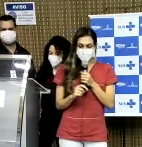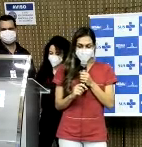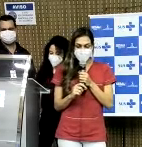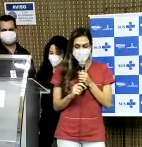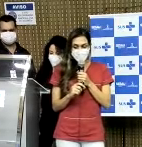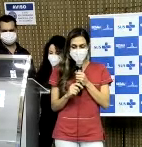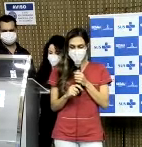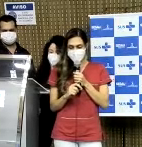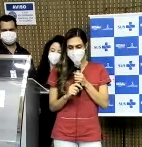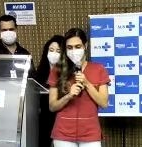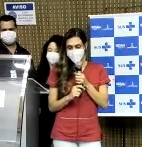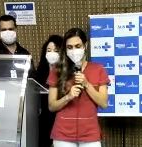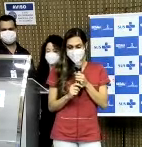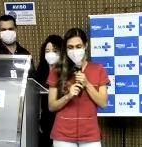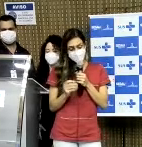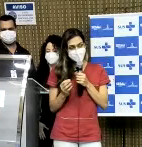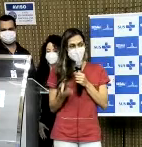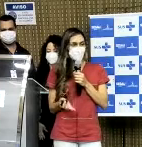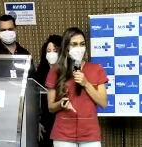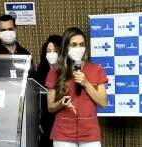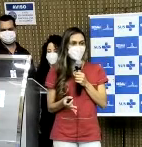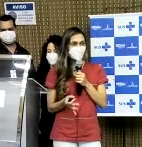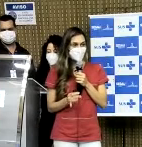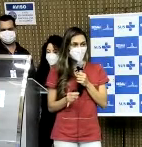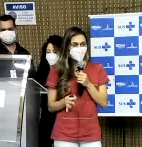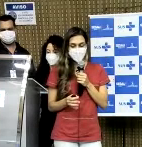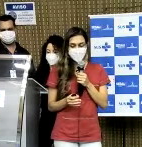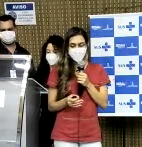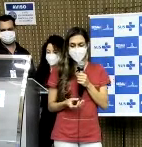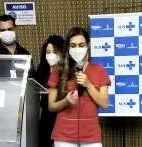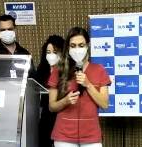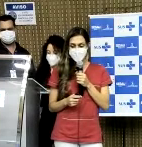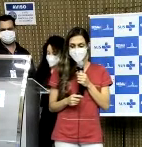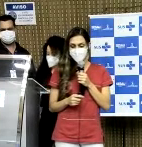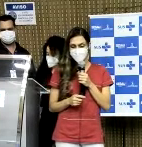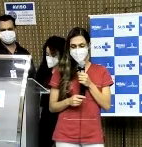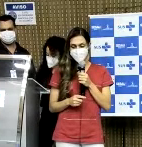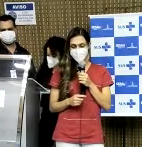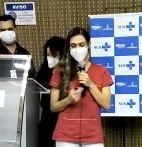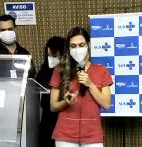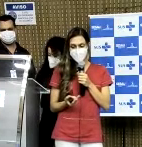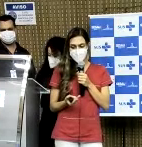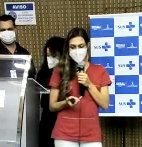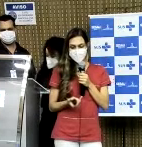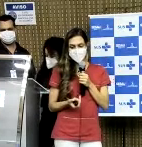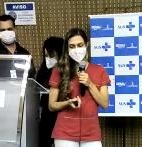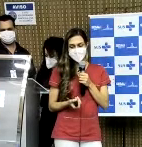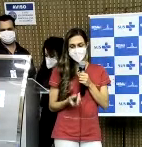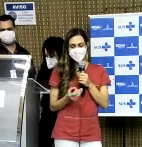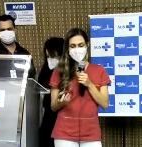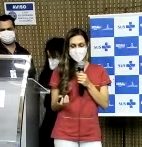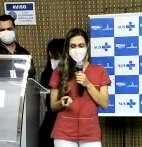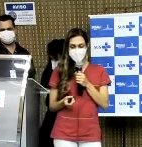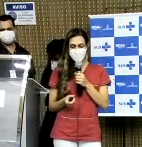Sobre os indicadores de hanseníase, então, nesse ano nós estamos zerados para todos de hanseníase, mas em 2020 haviam 2 casos,